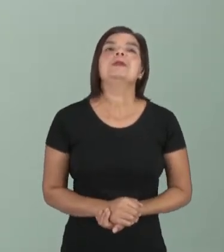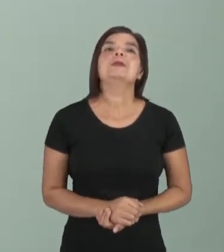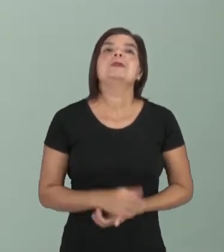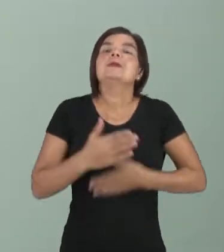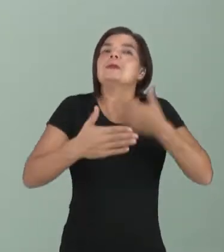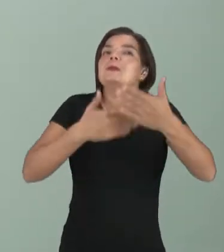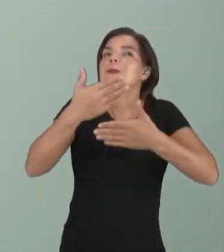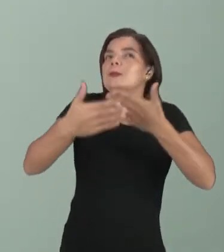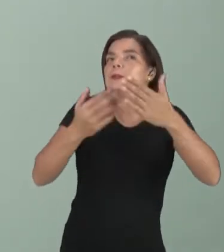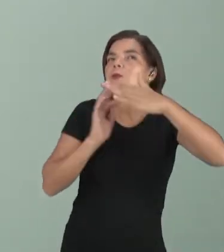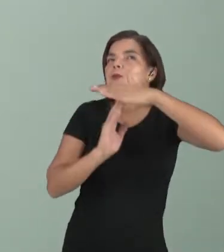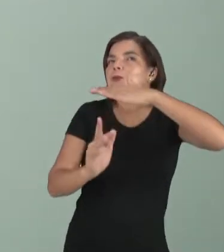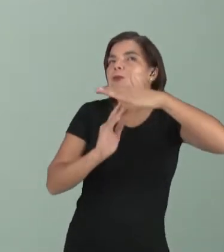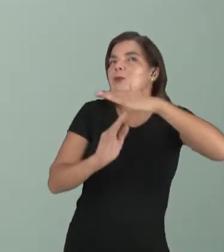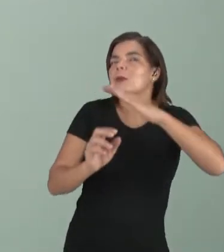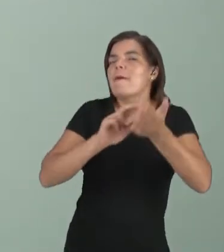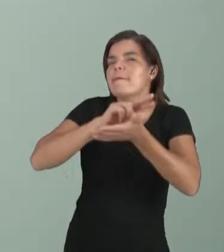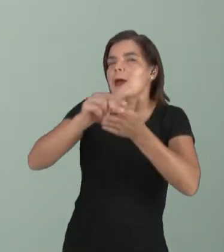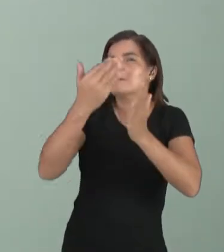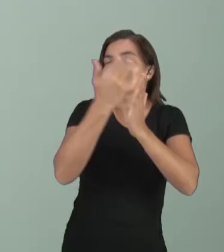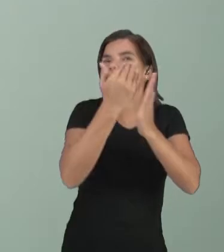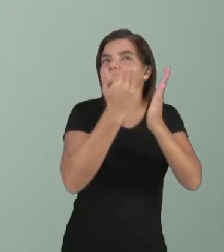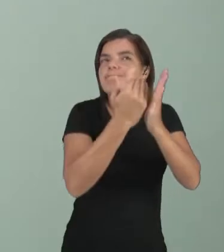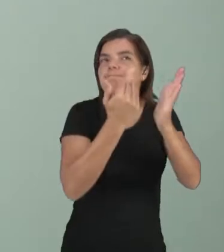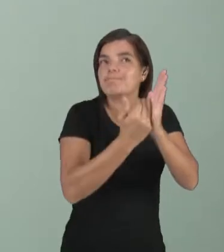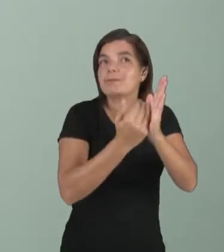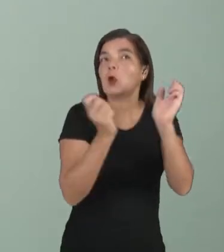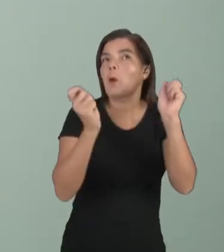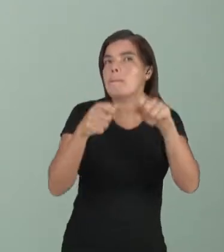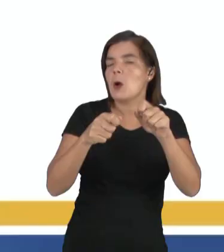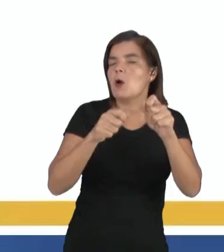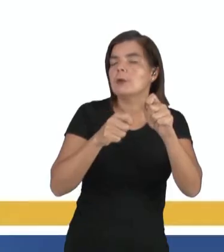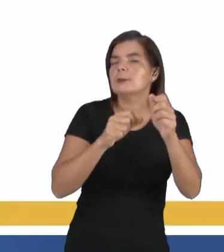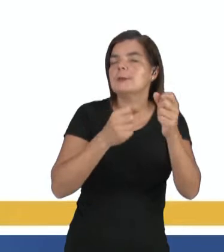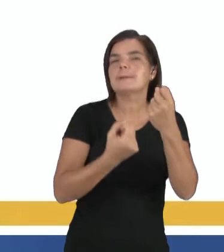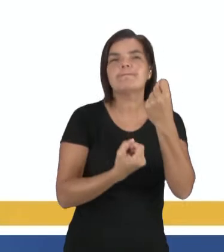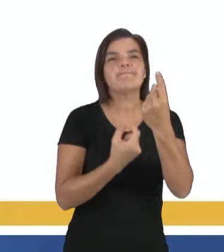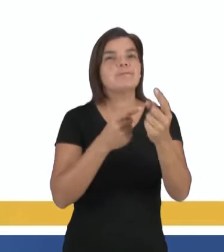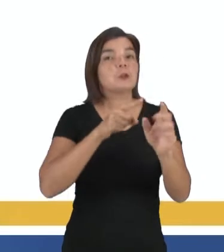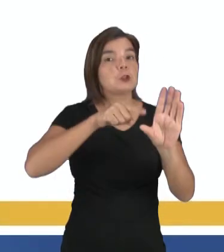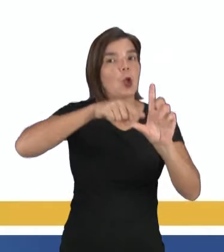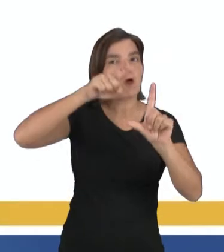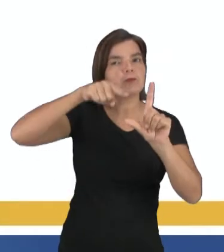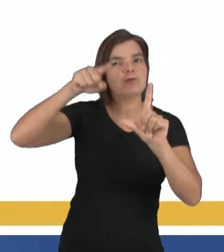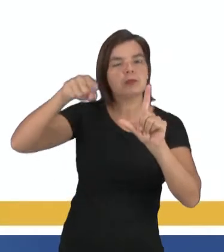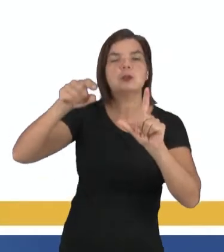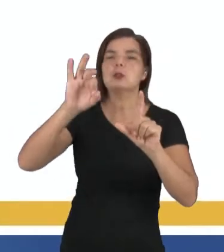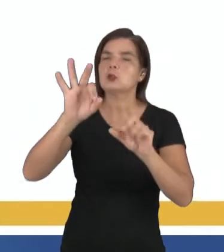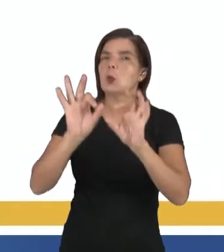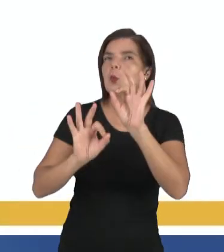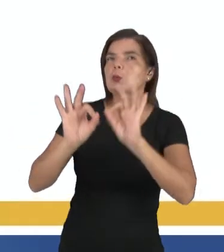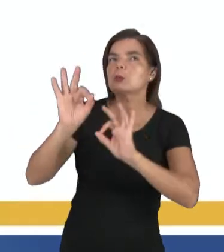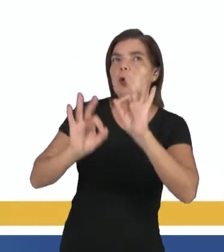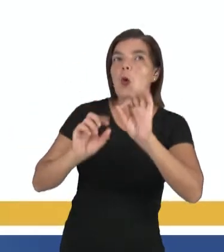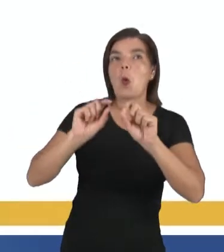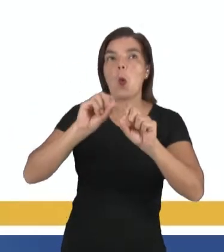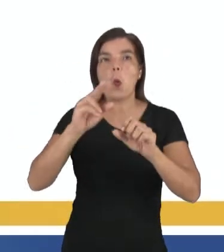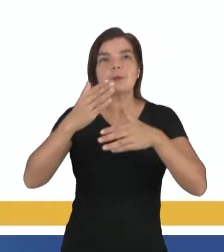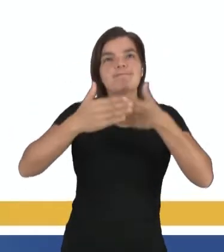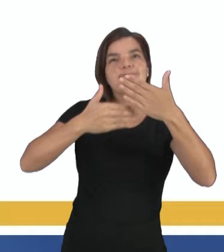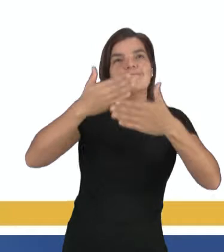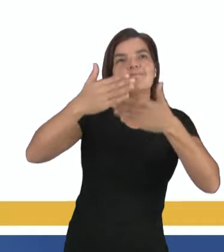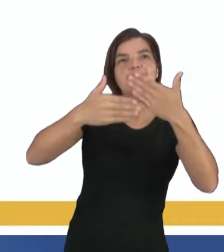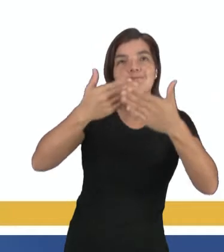E aí, o processo migratório ele implica em várias etapas, as quais pode variar se a migração é planejada e organizada ou se for um